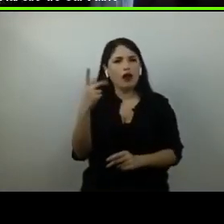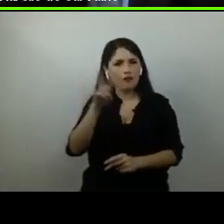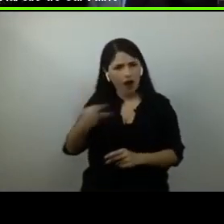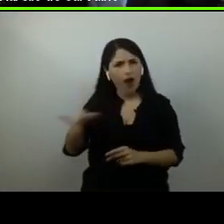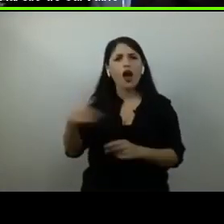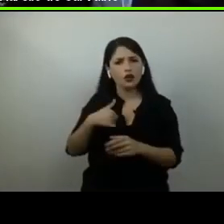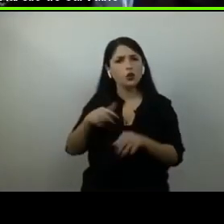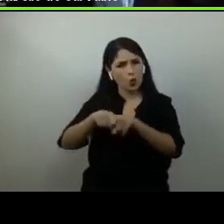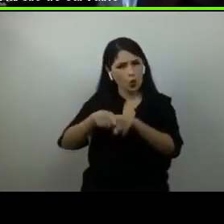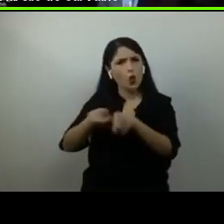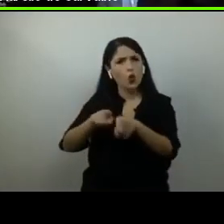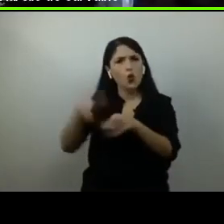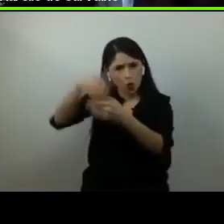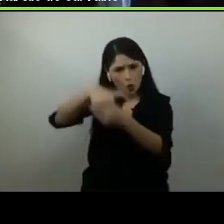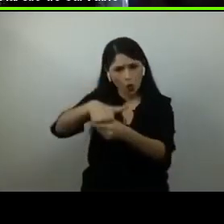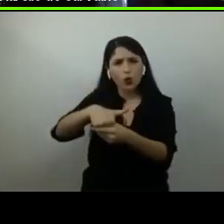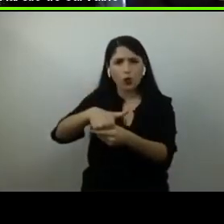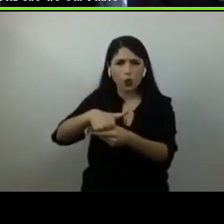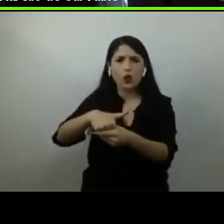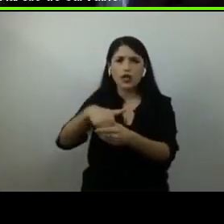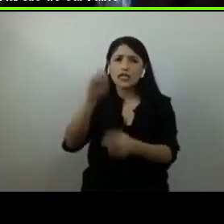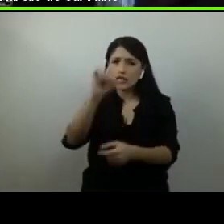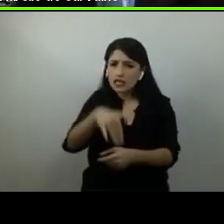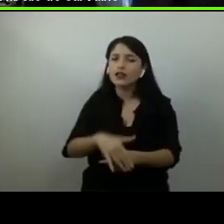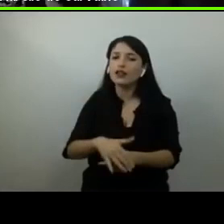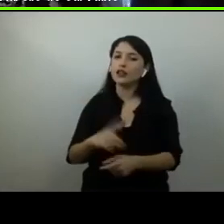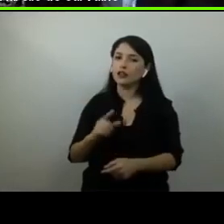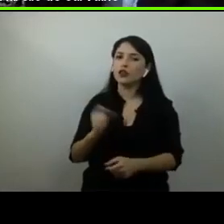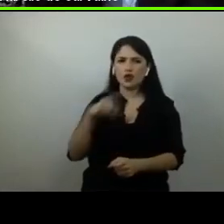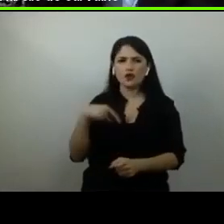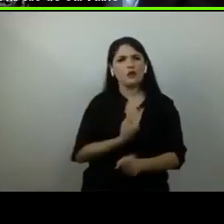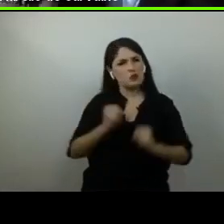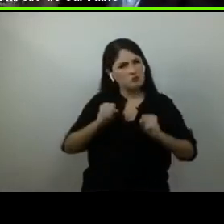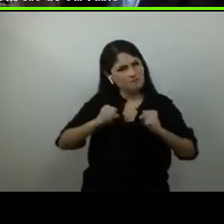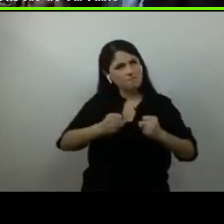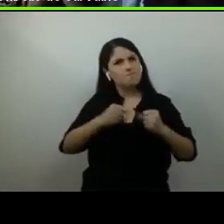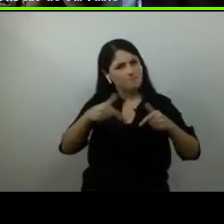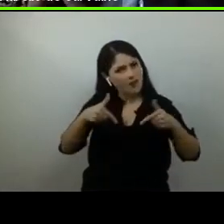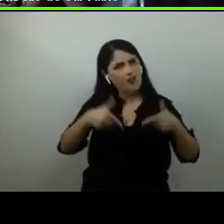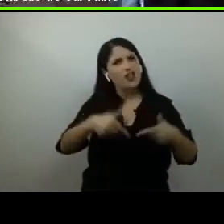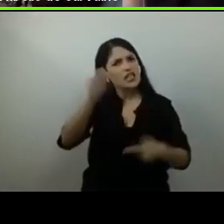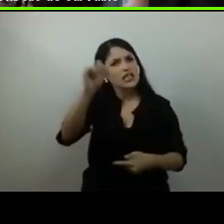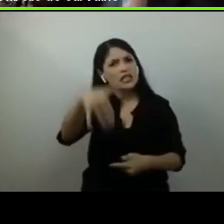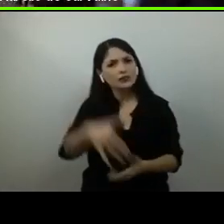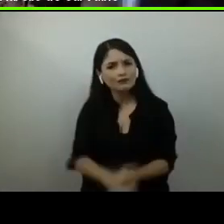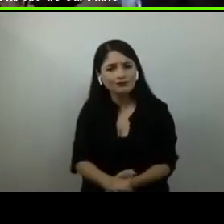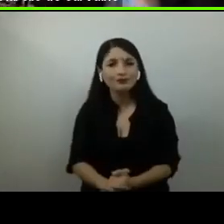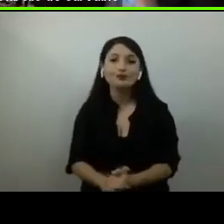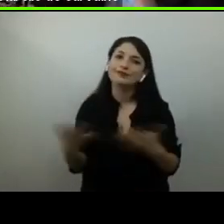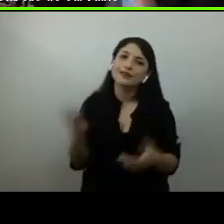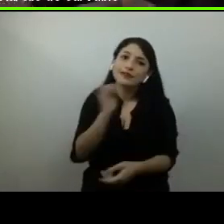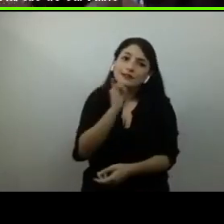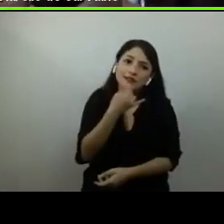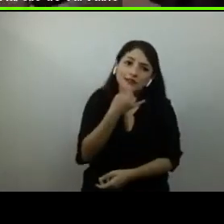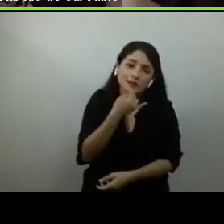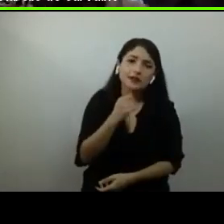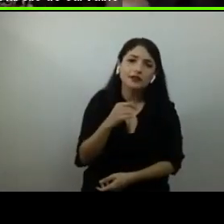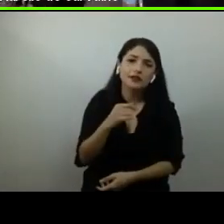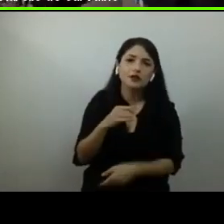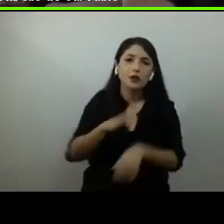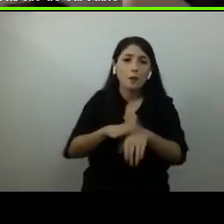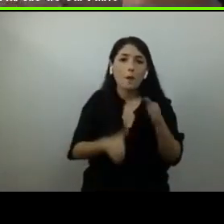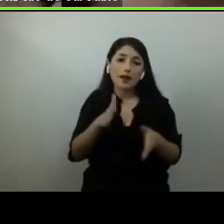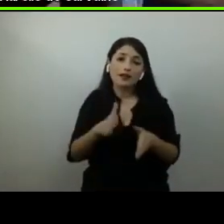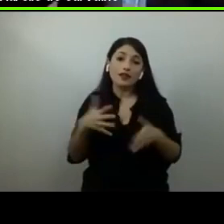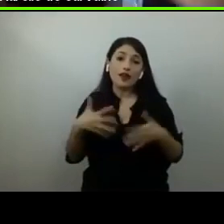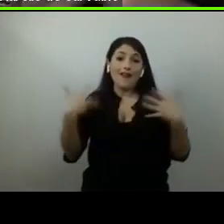a menor dúvida, e nós vamos ter muita satisfação de empunhar essa bandeira, né? Não há a menor dúvida. Bom, infelizmente, embora nós estejamos, né, num momento alegre